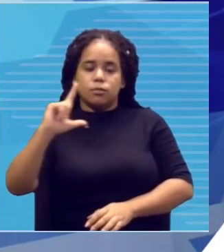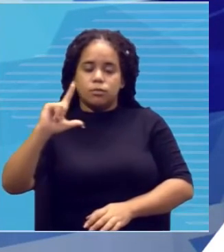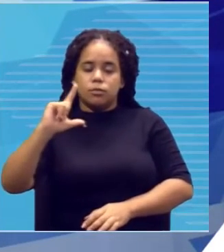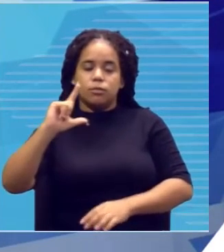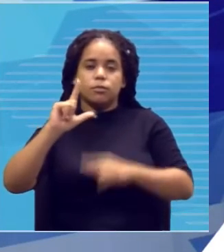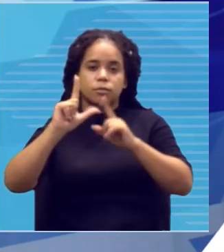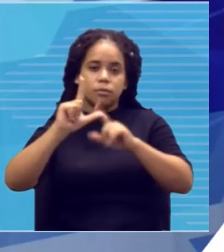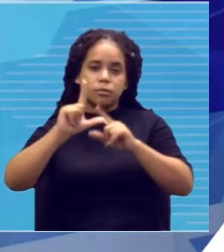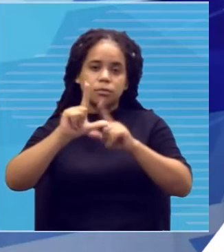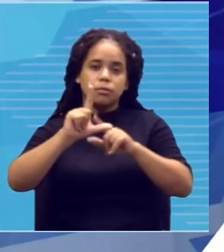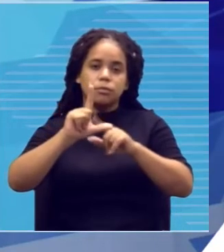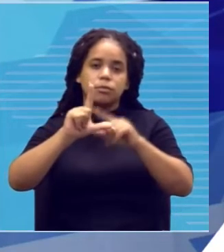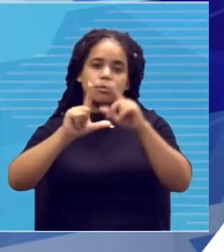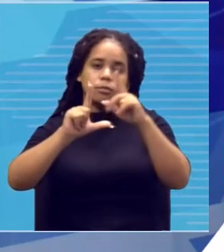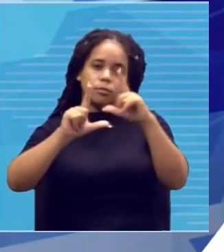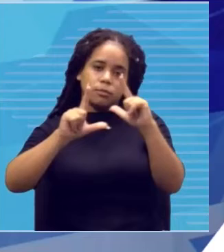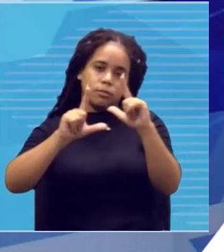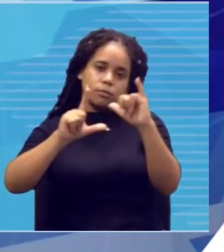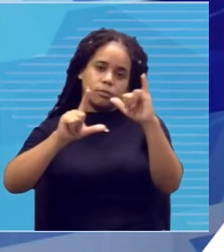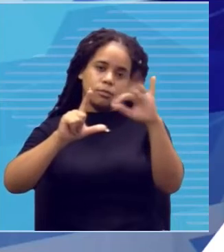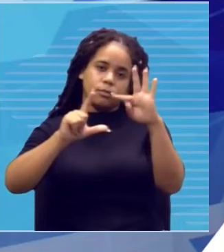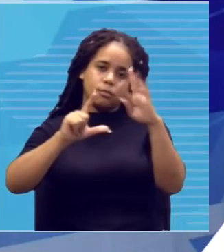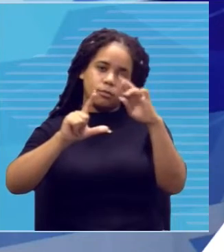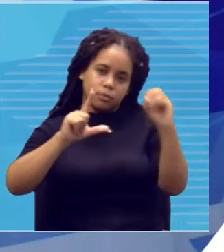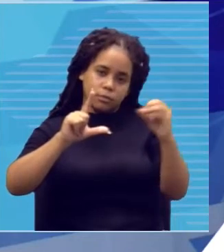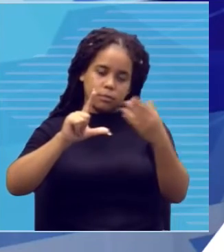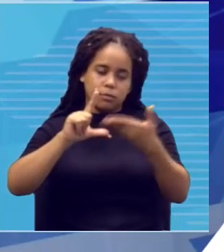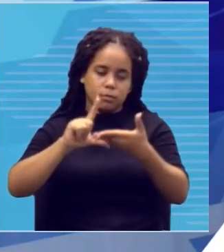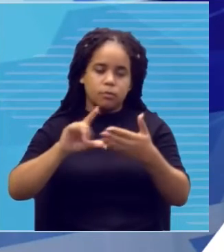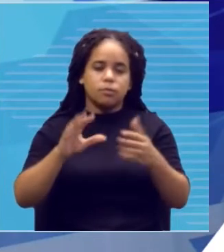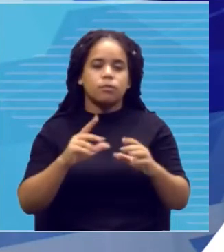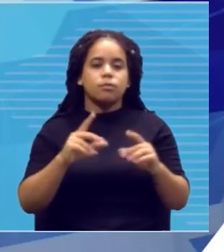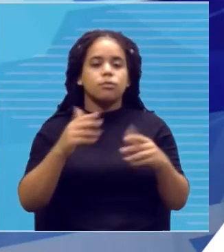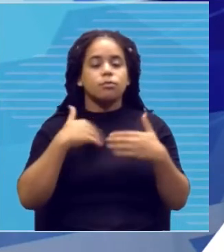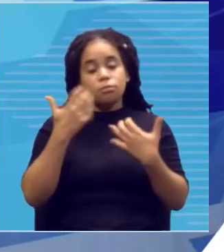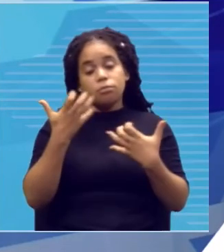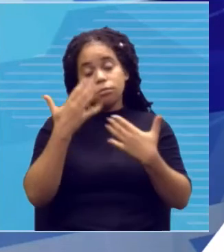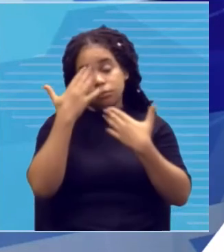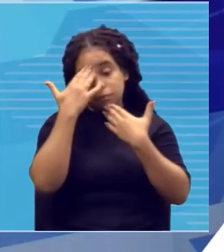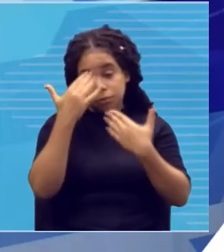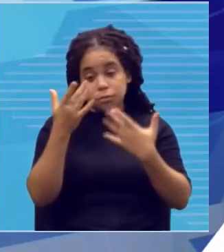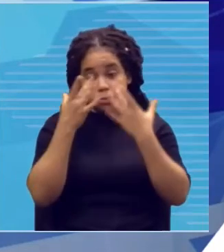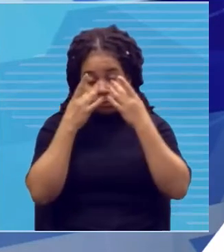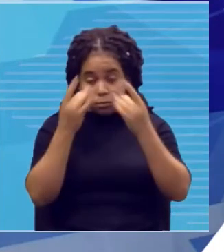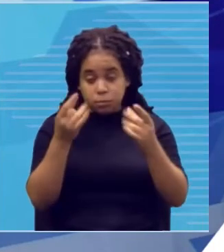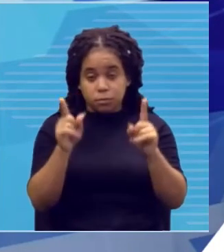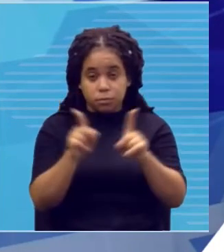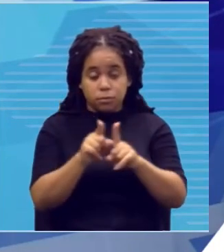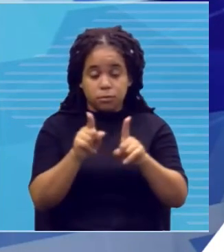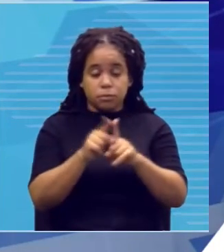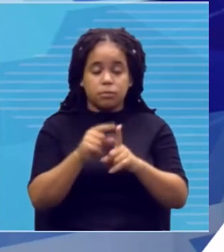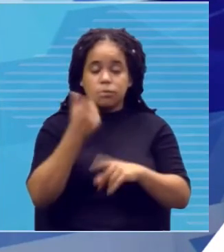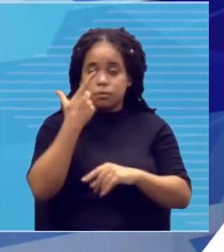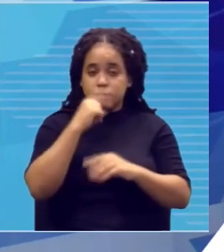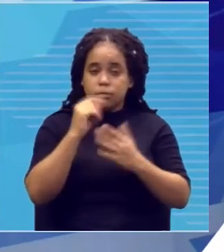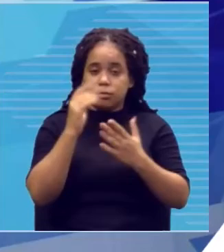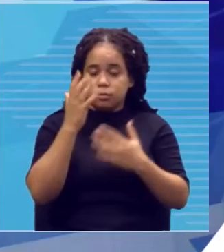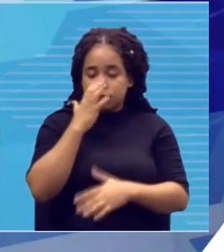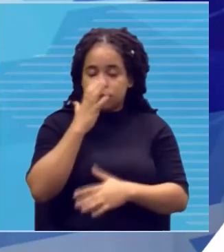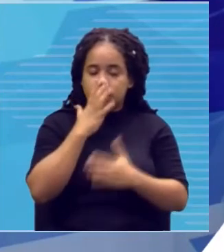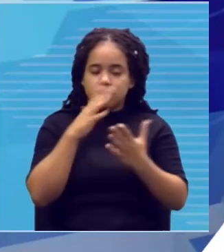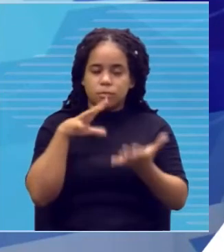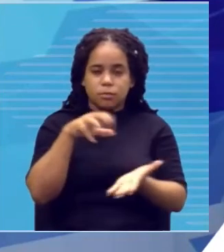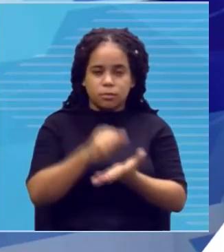tá certo queria agradecer demais aqui a atenção de vocês a galera que tá assistindo nossa aula